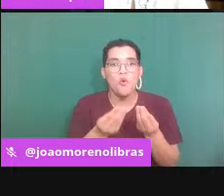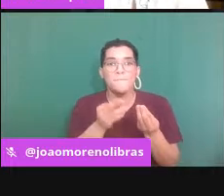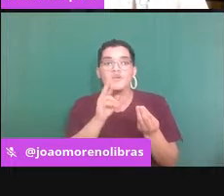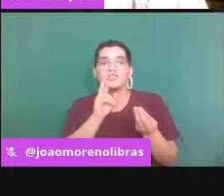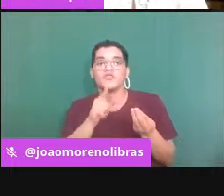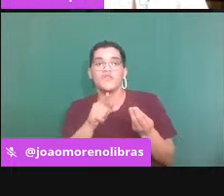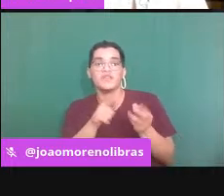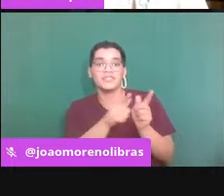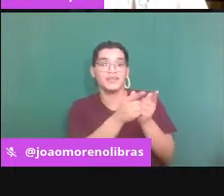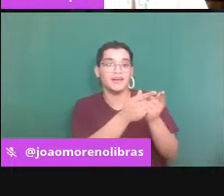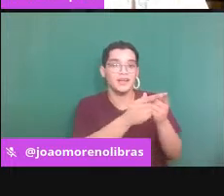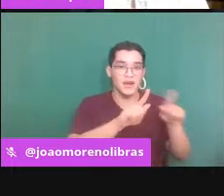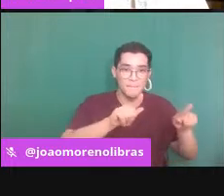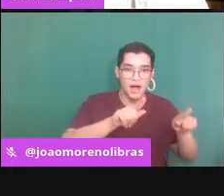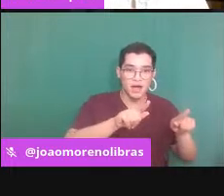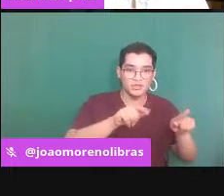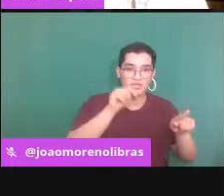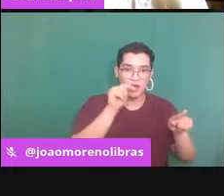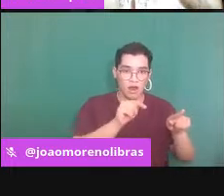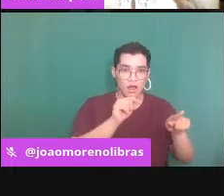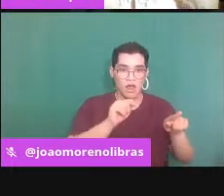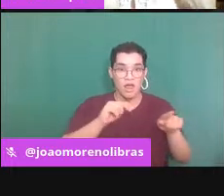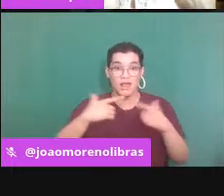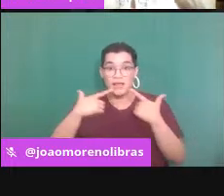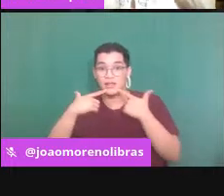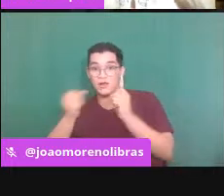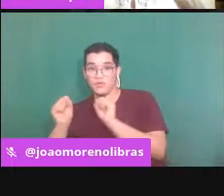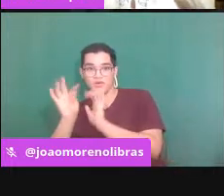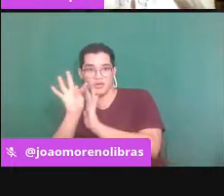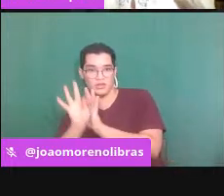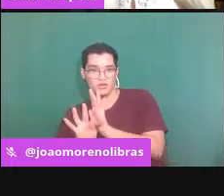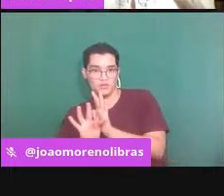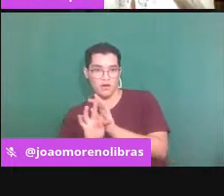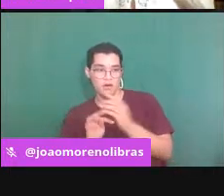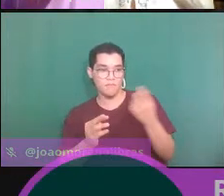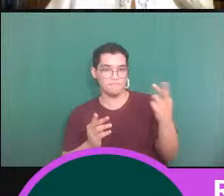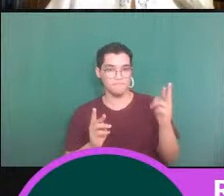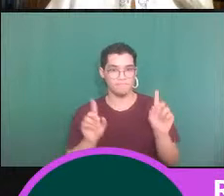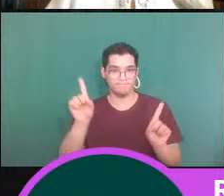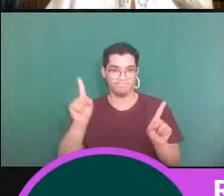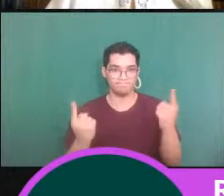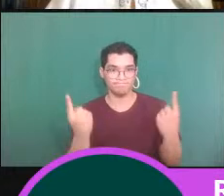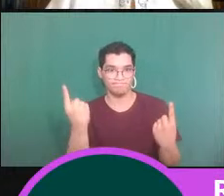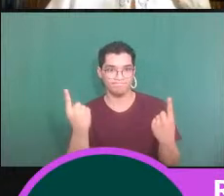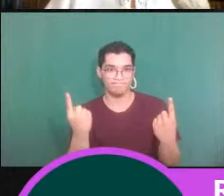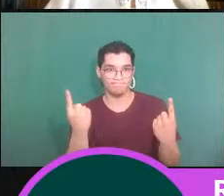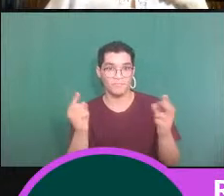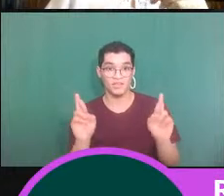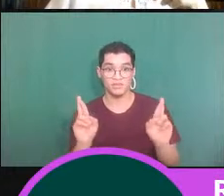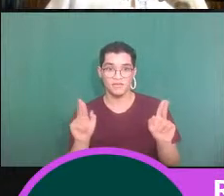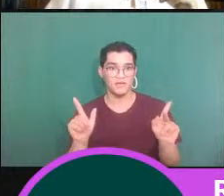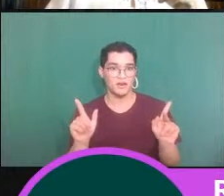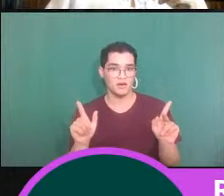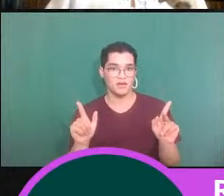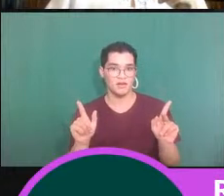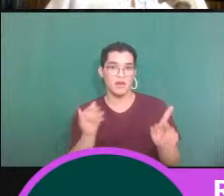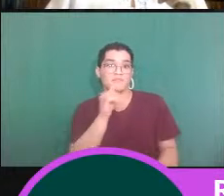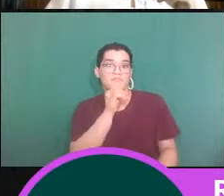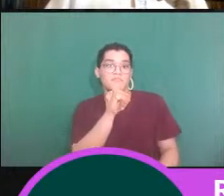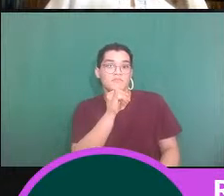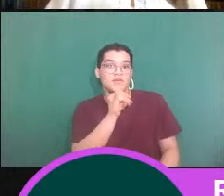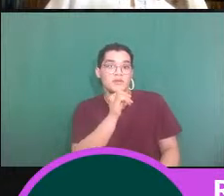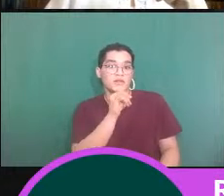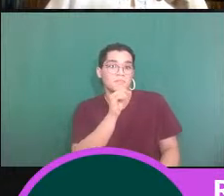da linguística textual. Né? E se a primeira era considerada como extensão da linguística clássica, a linguística